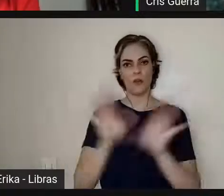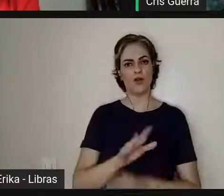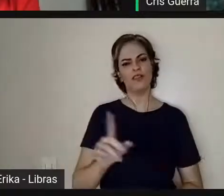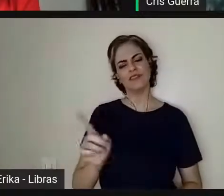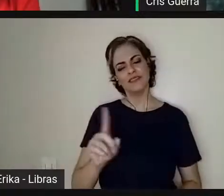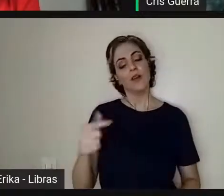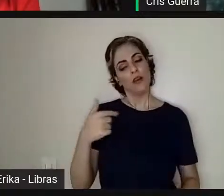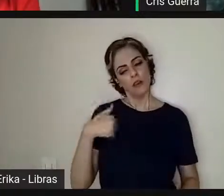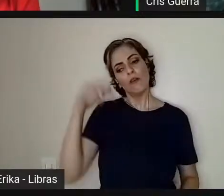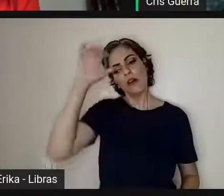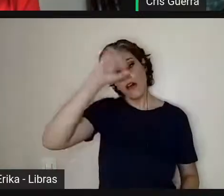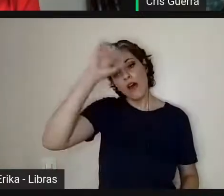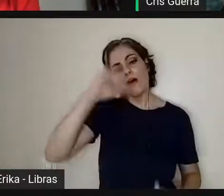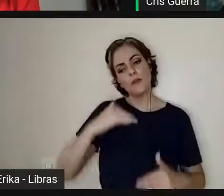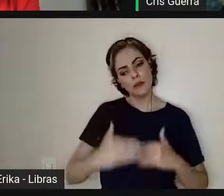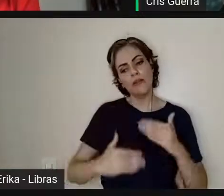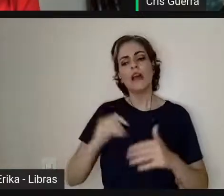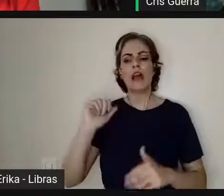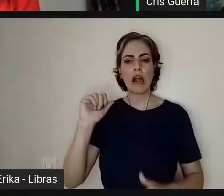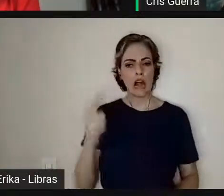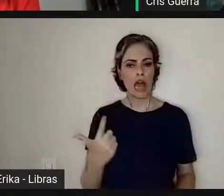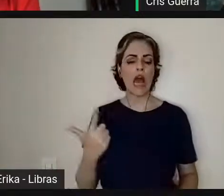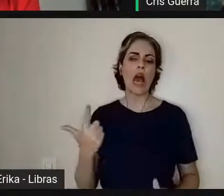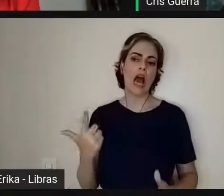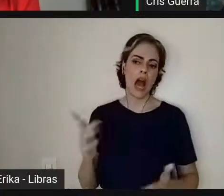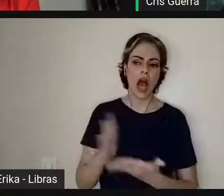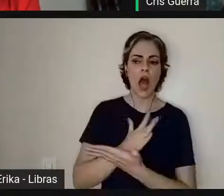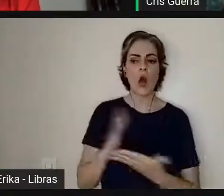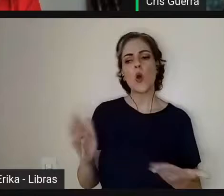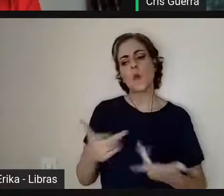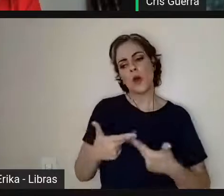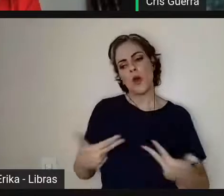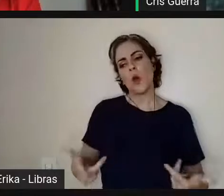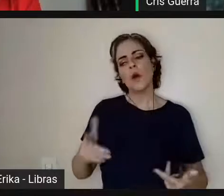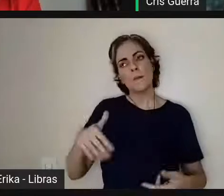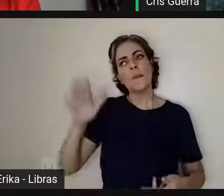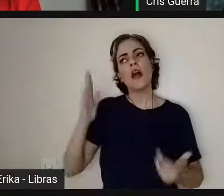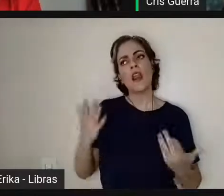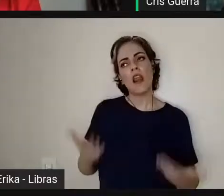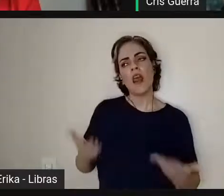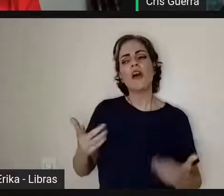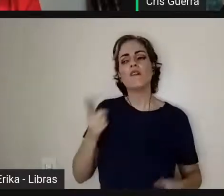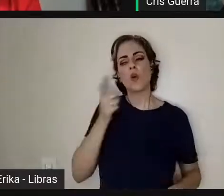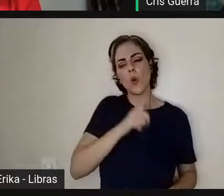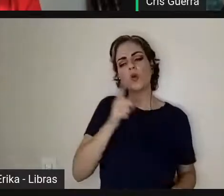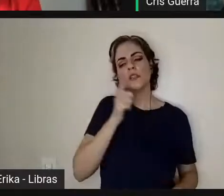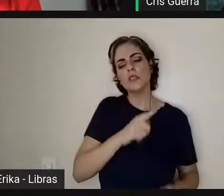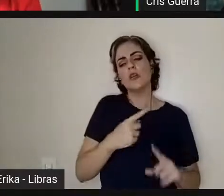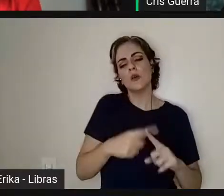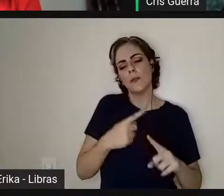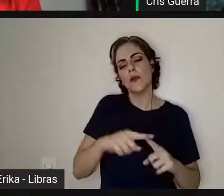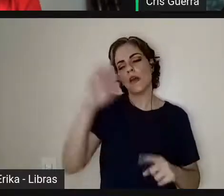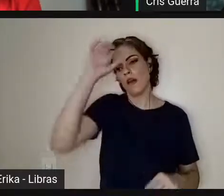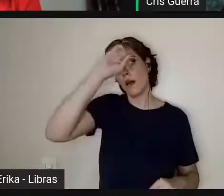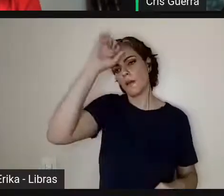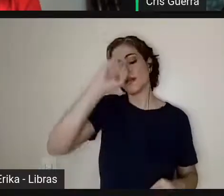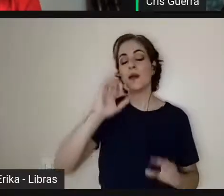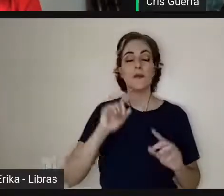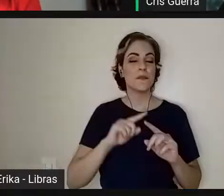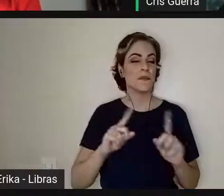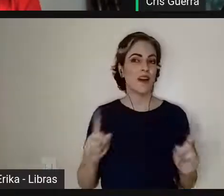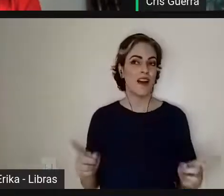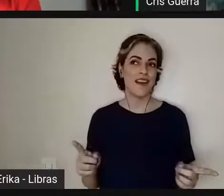minha vida que eu consigo levar de uma maneira mais leve, por já ter vivido coisas muito difíceis, né? Mas, sem dúvida, eu acho